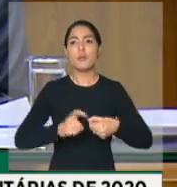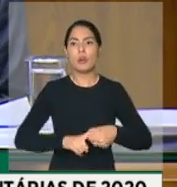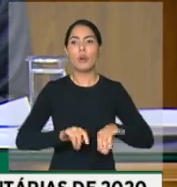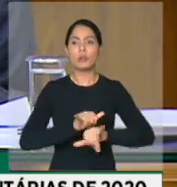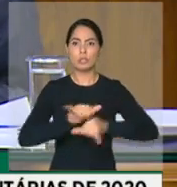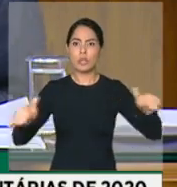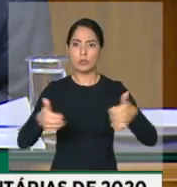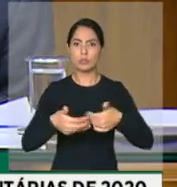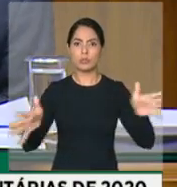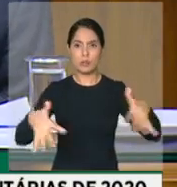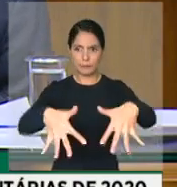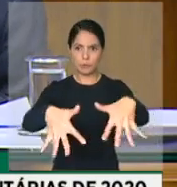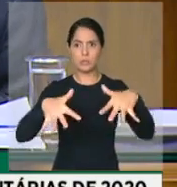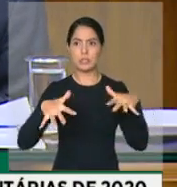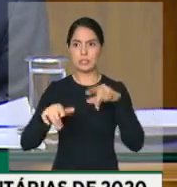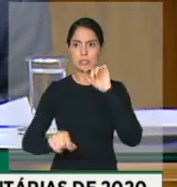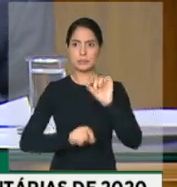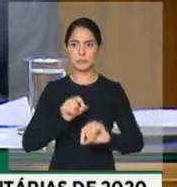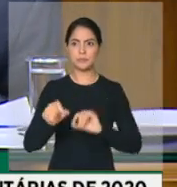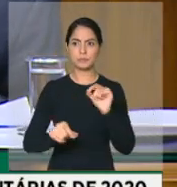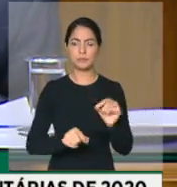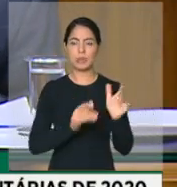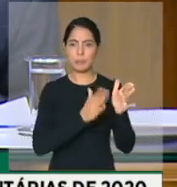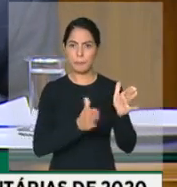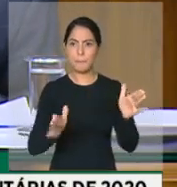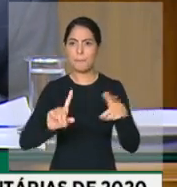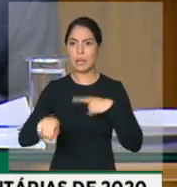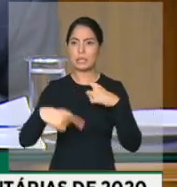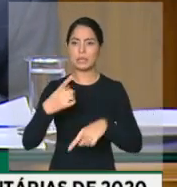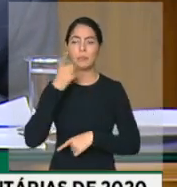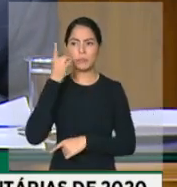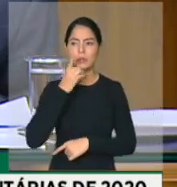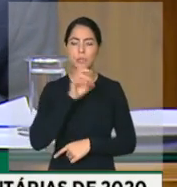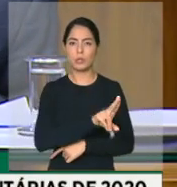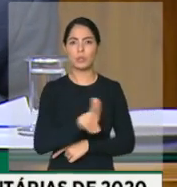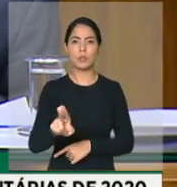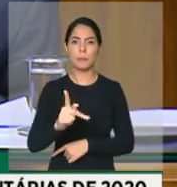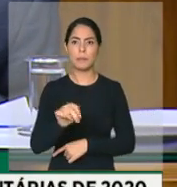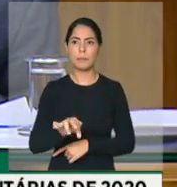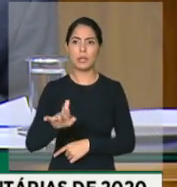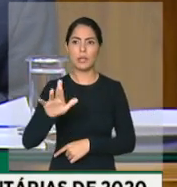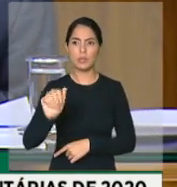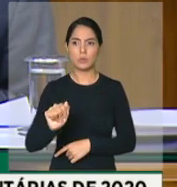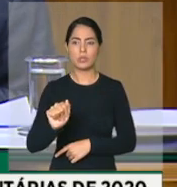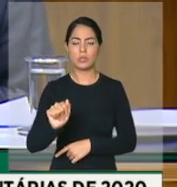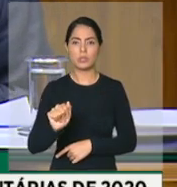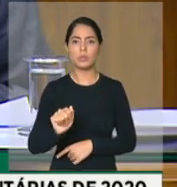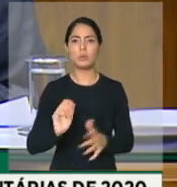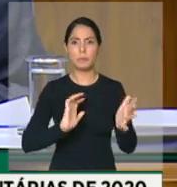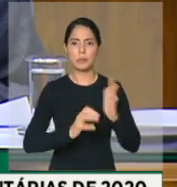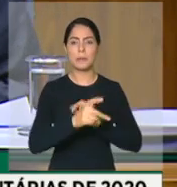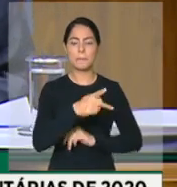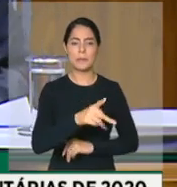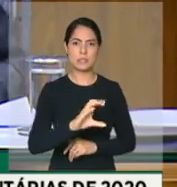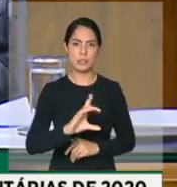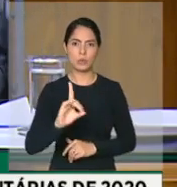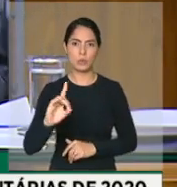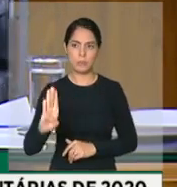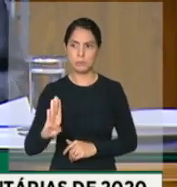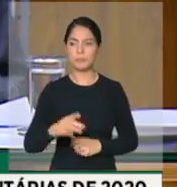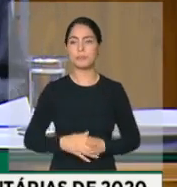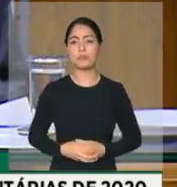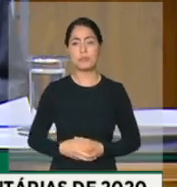na abertura da sessão e na sequência passar a palavra à deputada Perpétua Almeida pelo tempo de líder do PCdoB, que